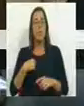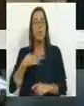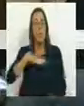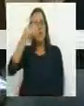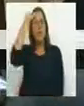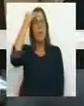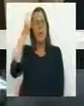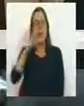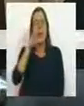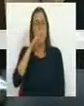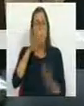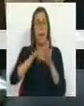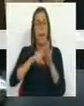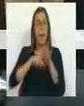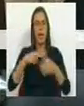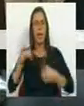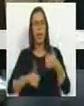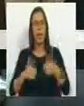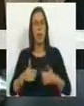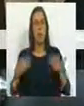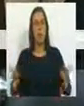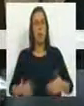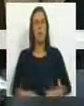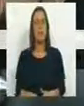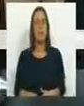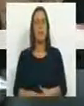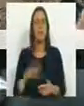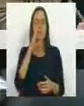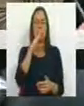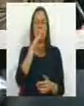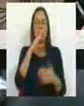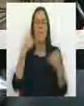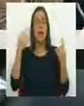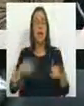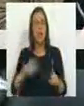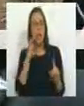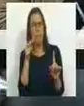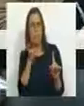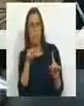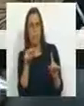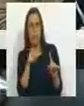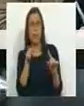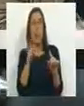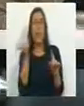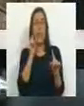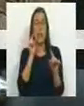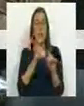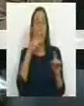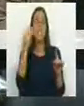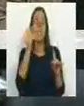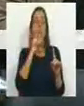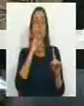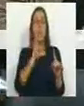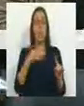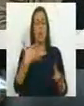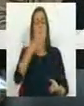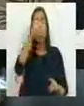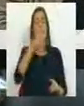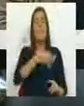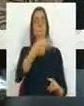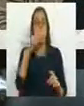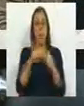interessa-nos saber se regras de concorrência, se havia a perspectiva para que naquele dia, no famoso dia 31 de